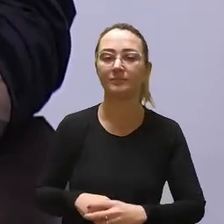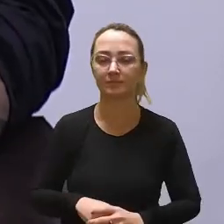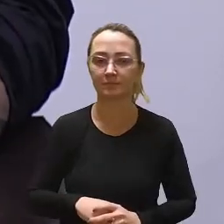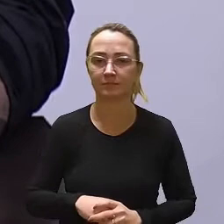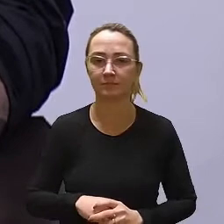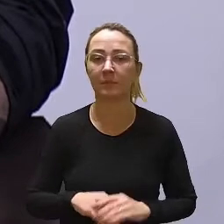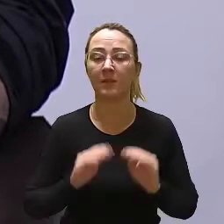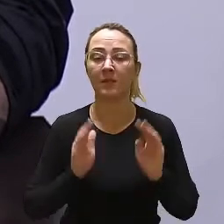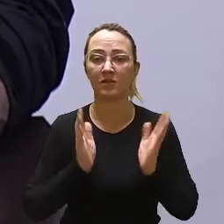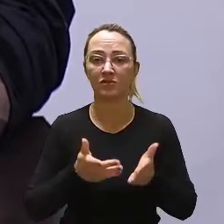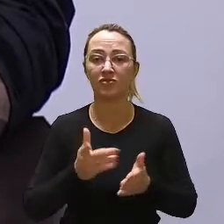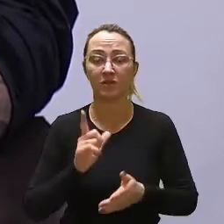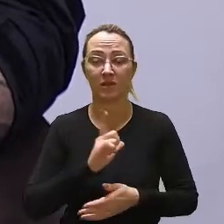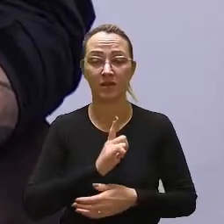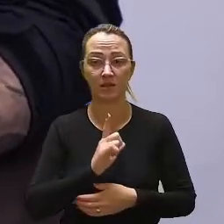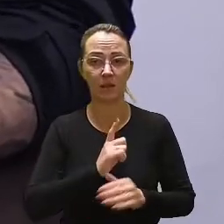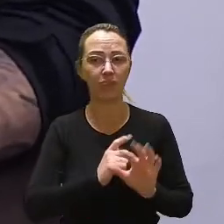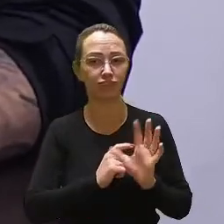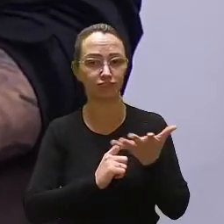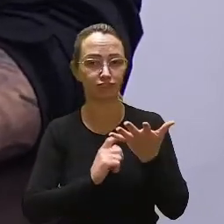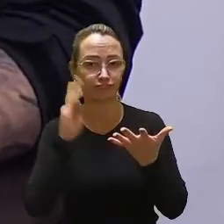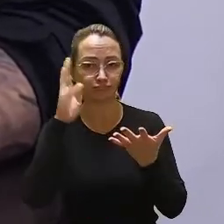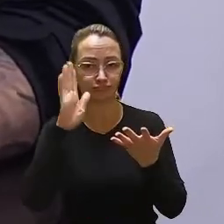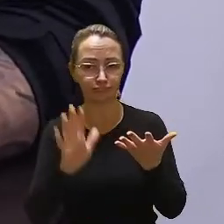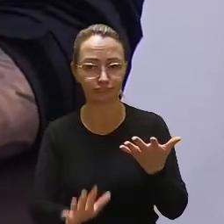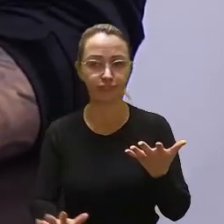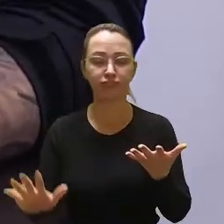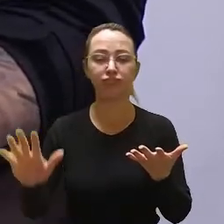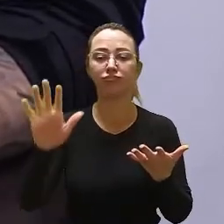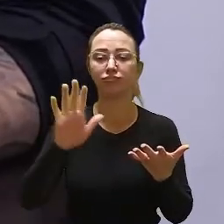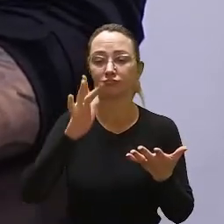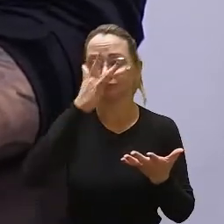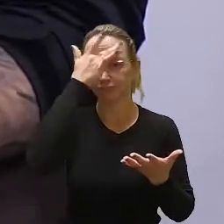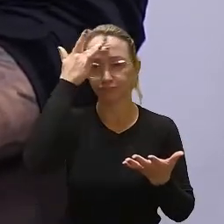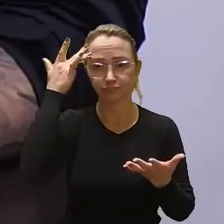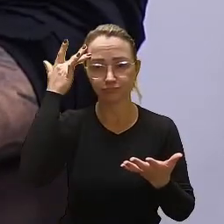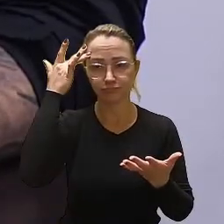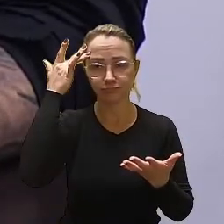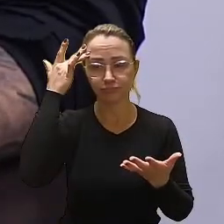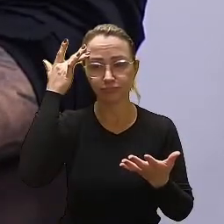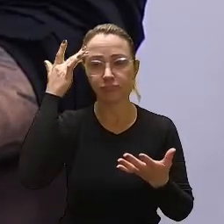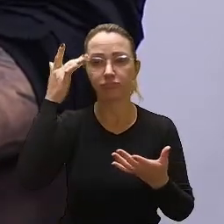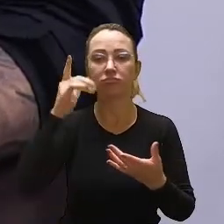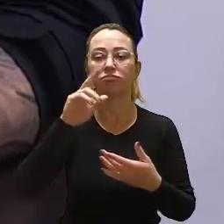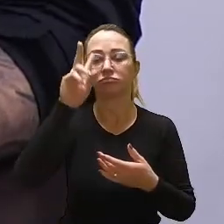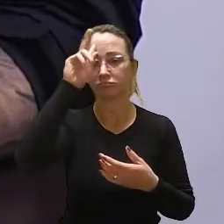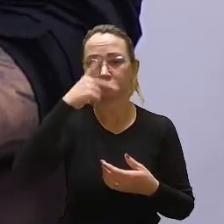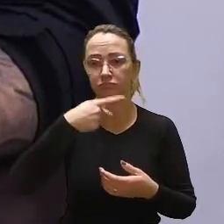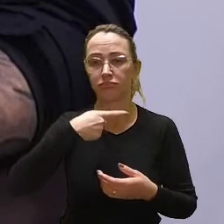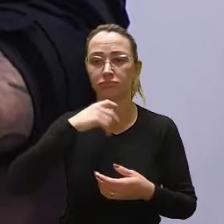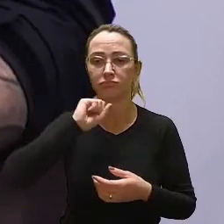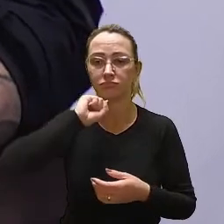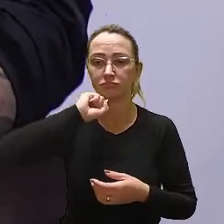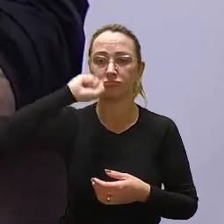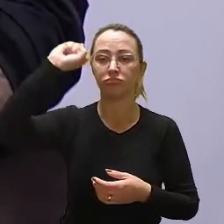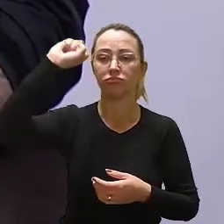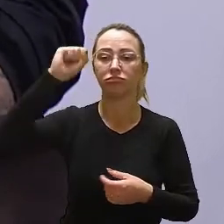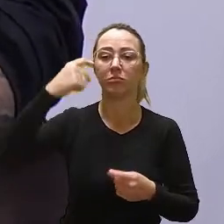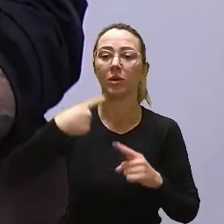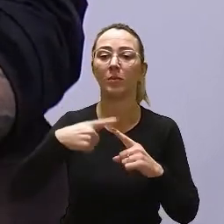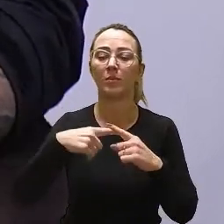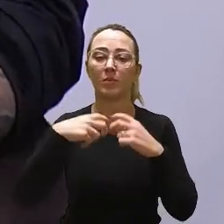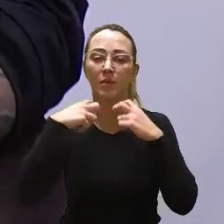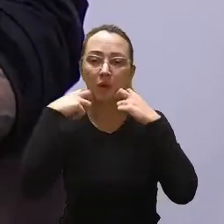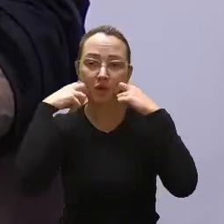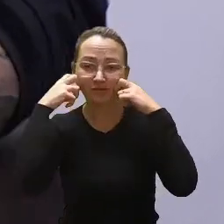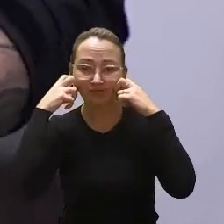já temos ocorrências no Brasil inteiro de pessoas que se suicidaram de vergonha ou de contar que